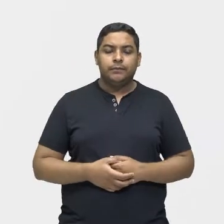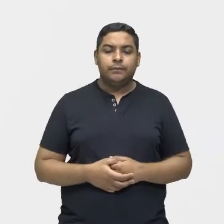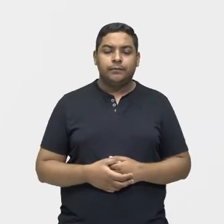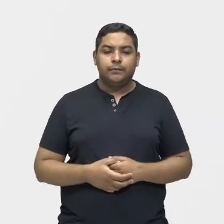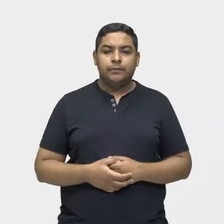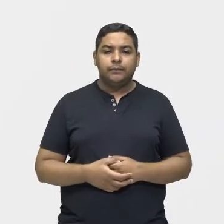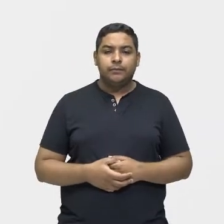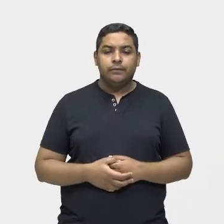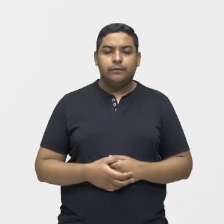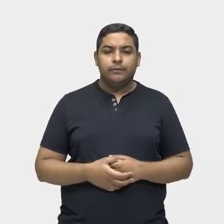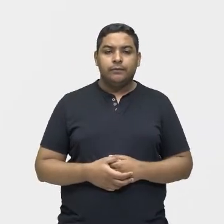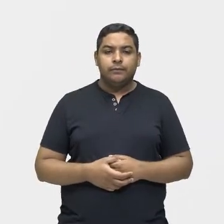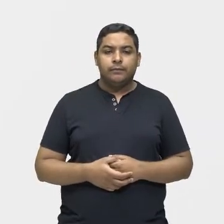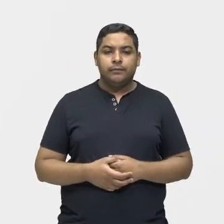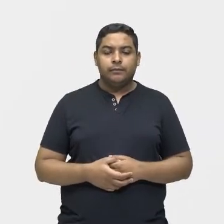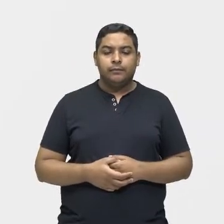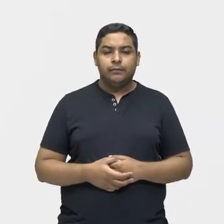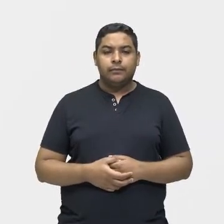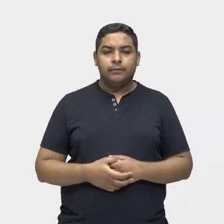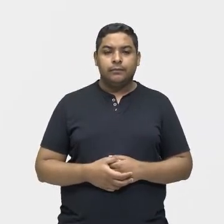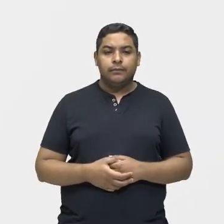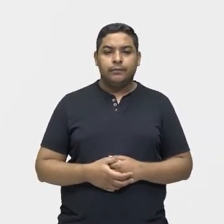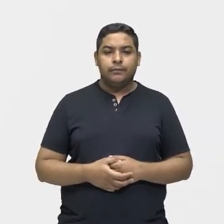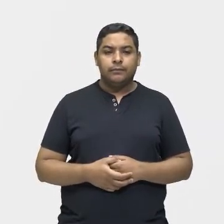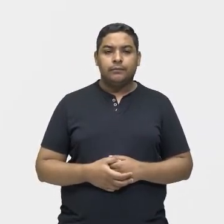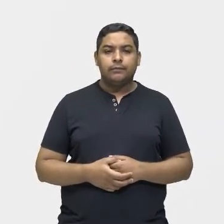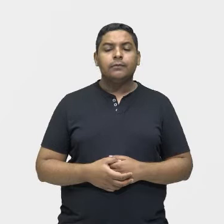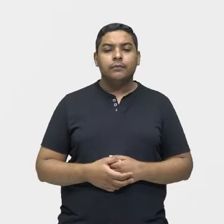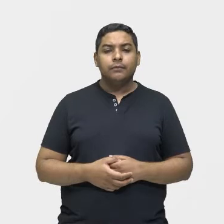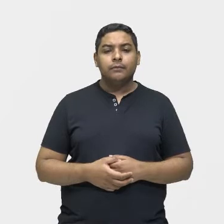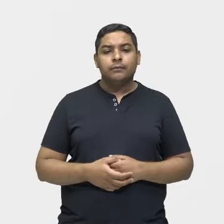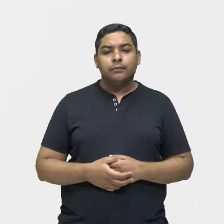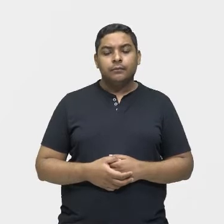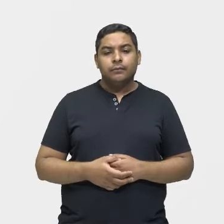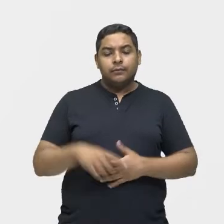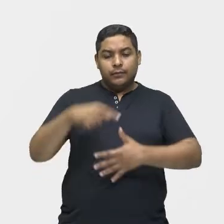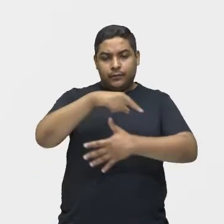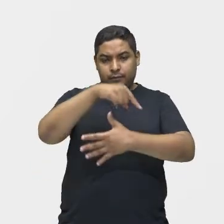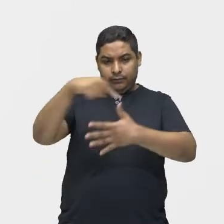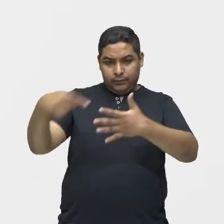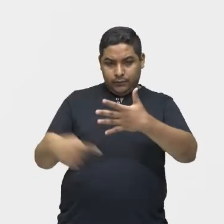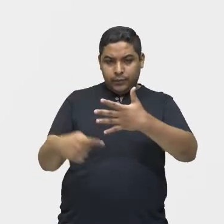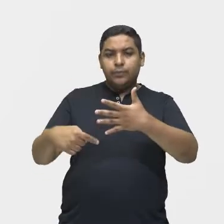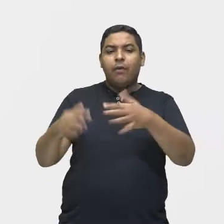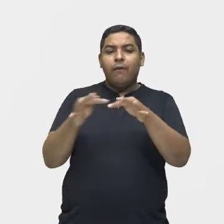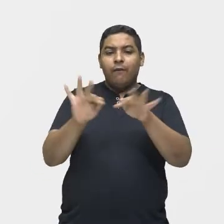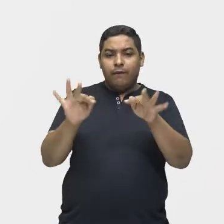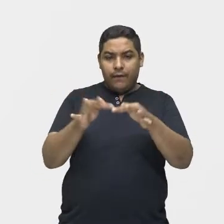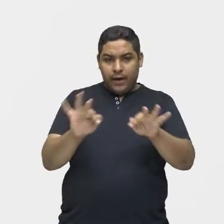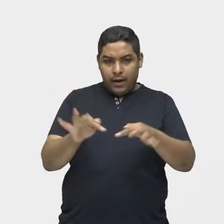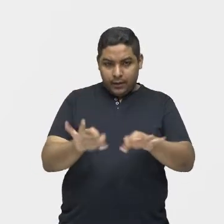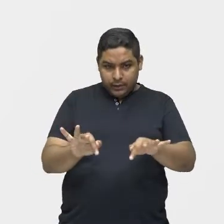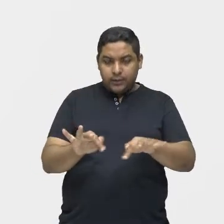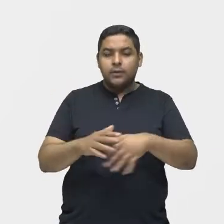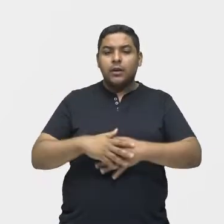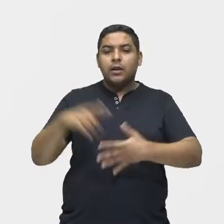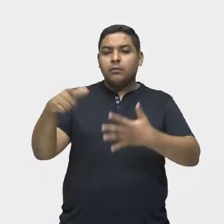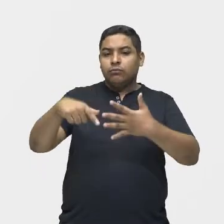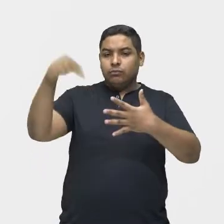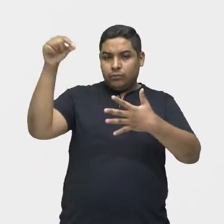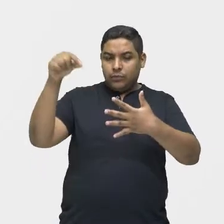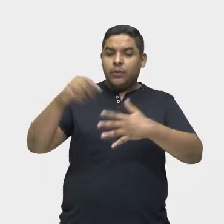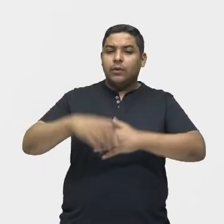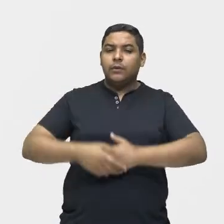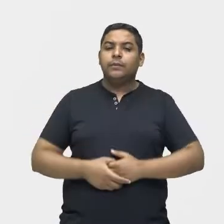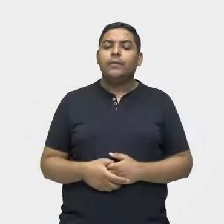nossa questão número 2, nós temos o seguinte. Destaque a frase que não apresenta erro quanto ao uso do futuro com will